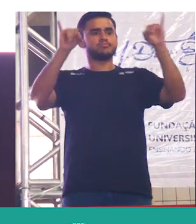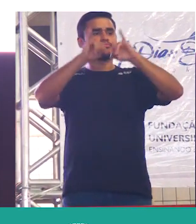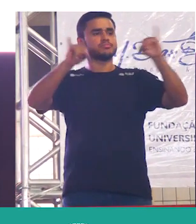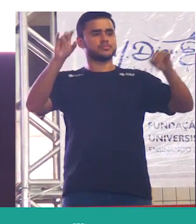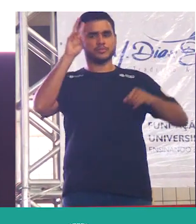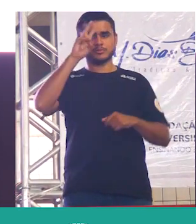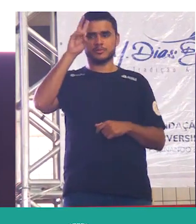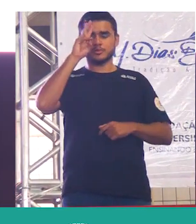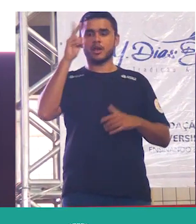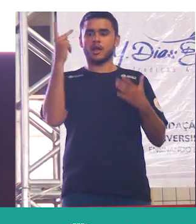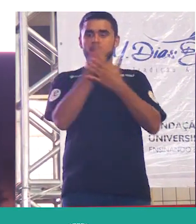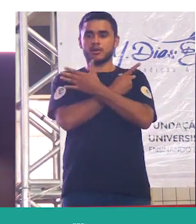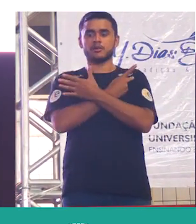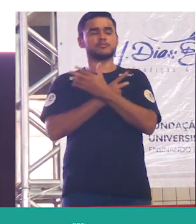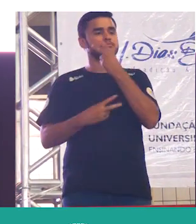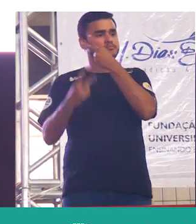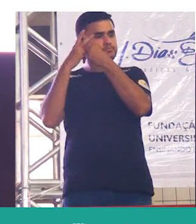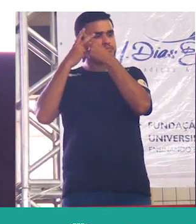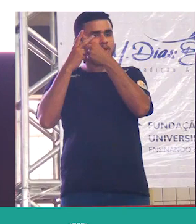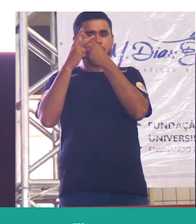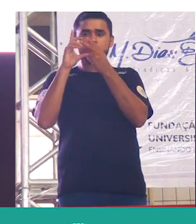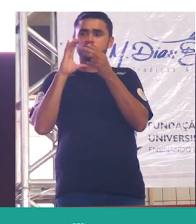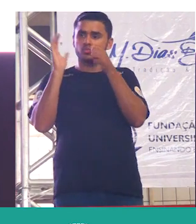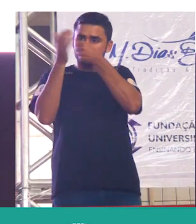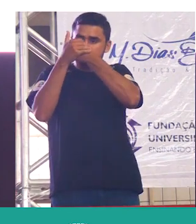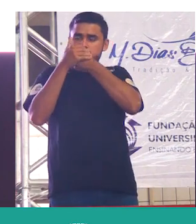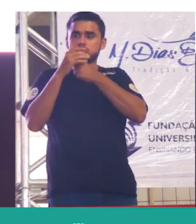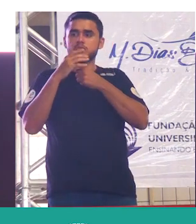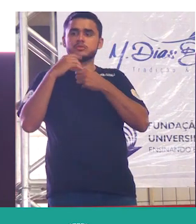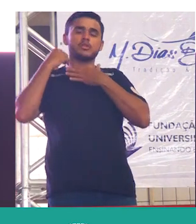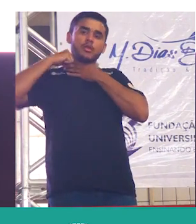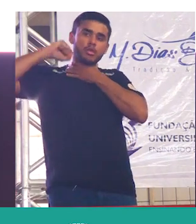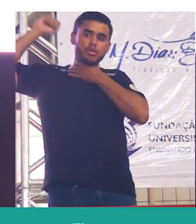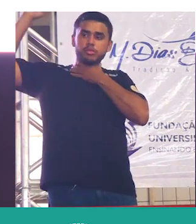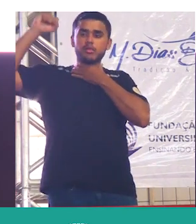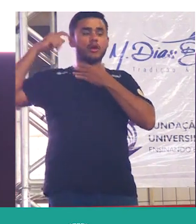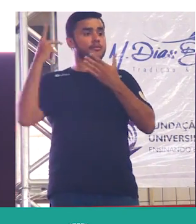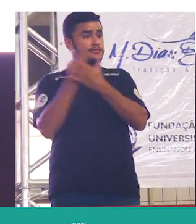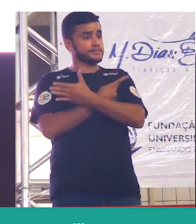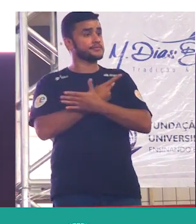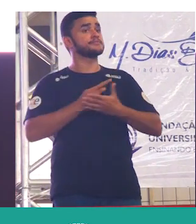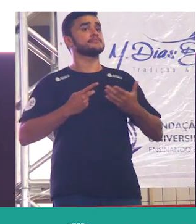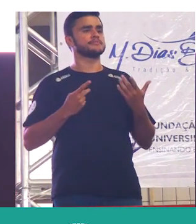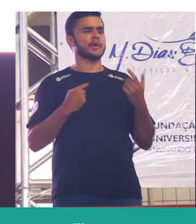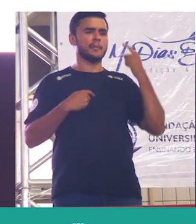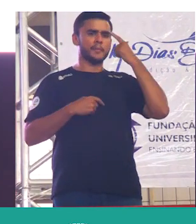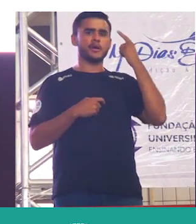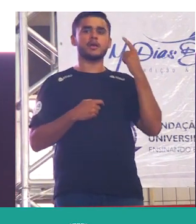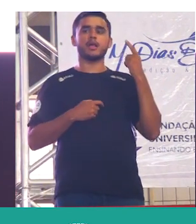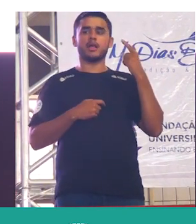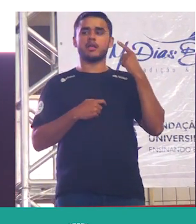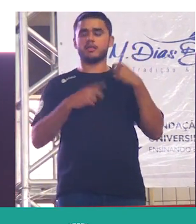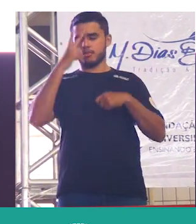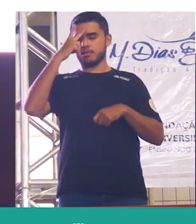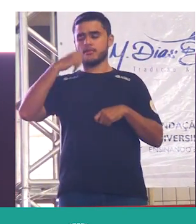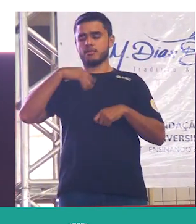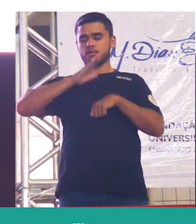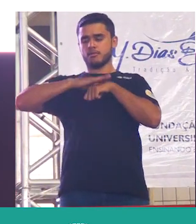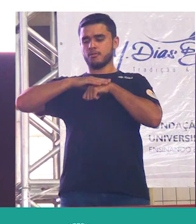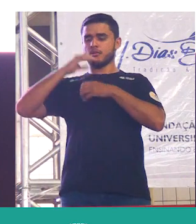nos porões do doicode com uma corda no pescoço, como se tivesse